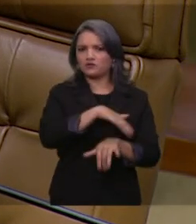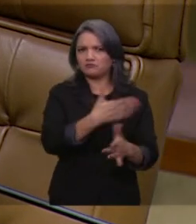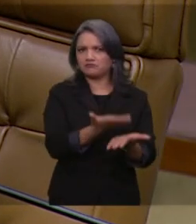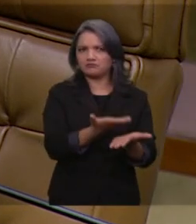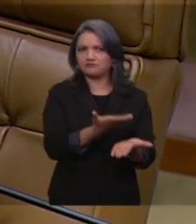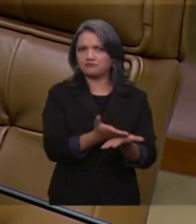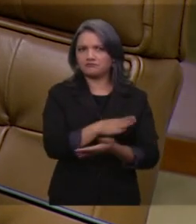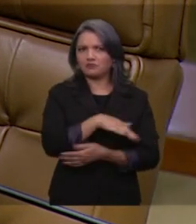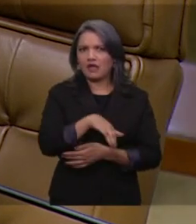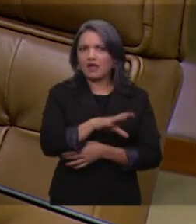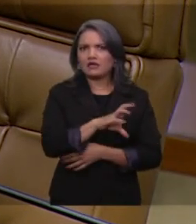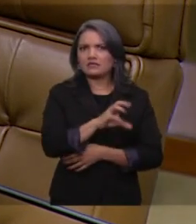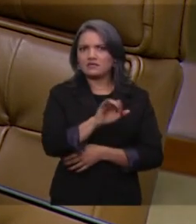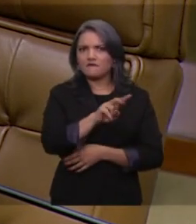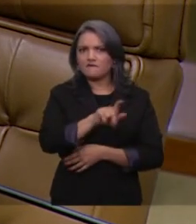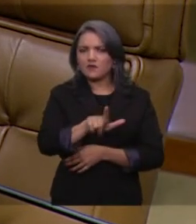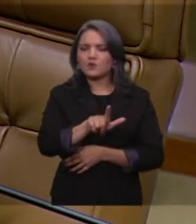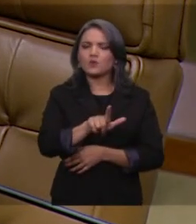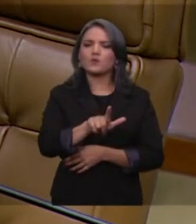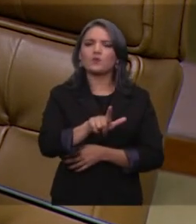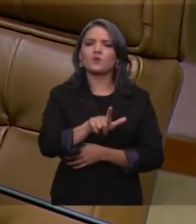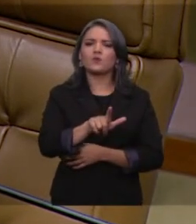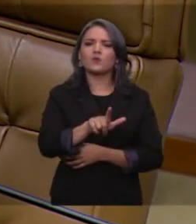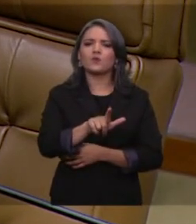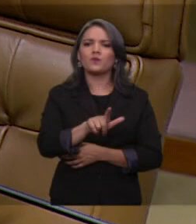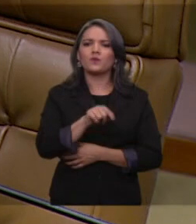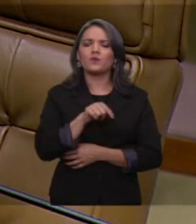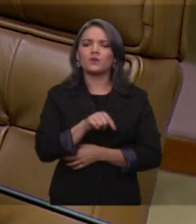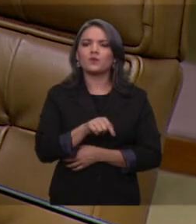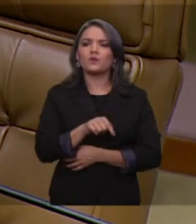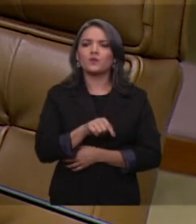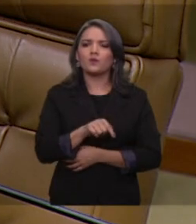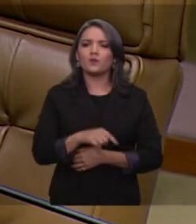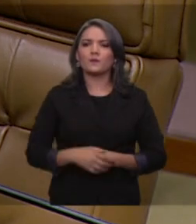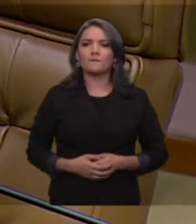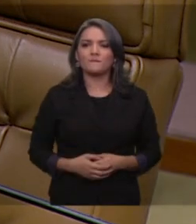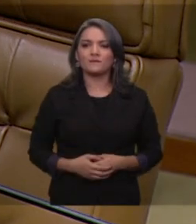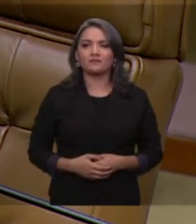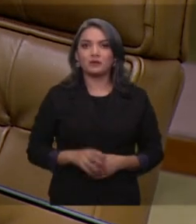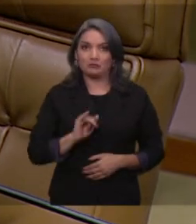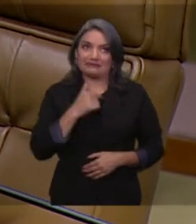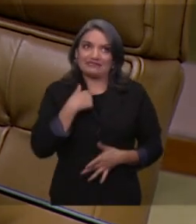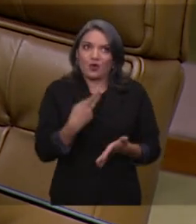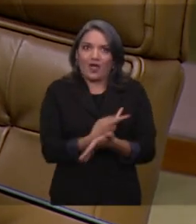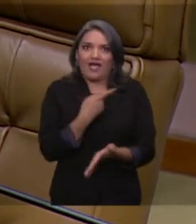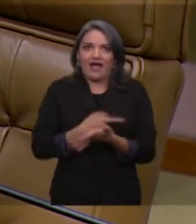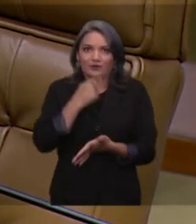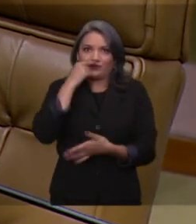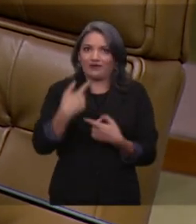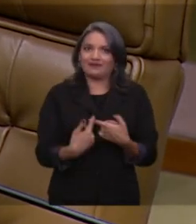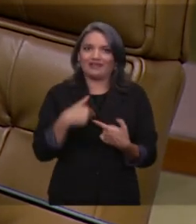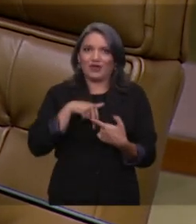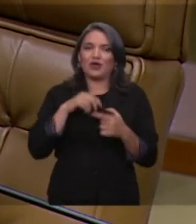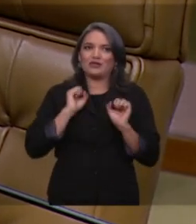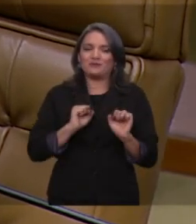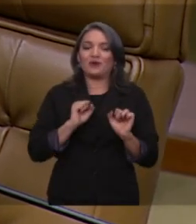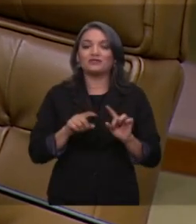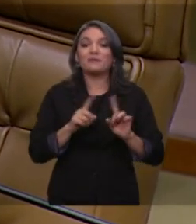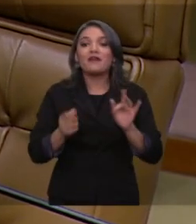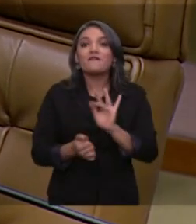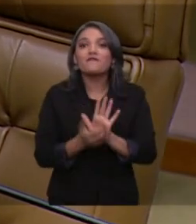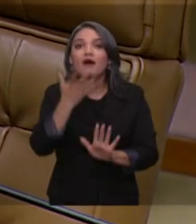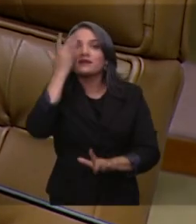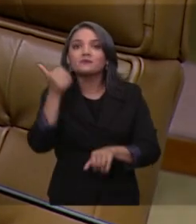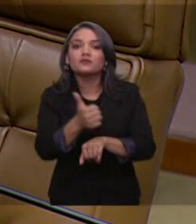eminente ministro Luiz Edson Fachin pode me corrigir se estiver errado, mas vários civilistas reclamaram